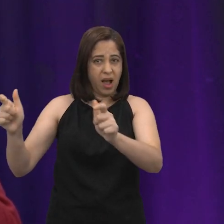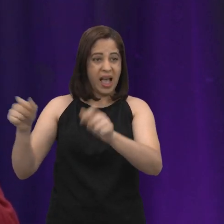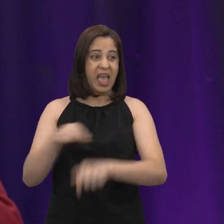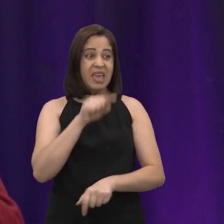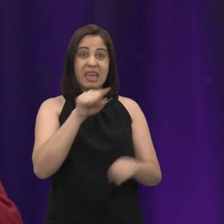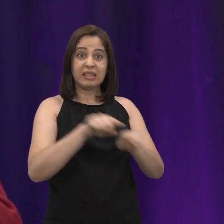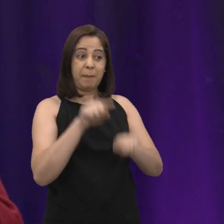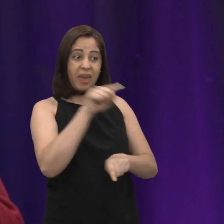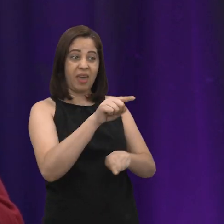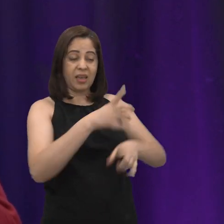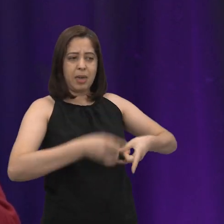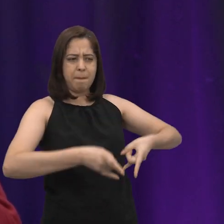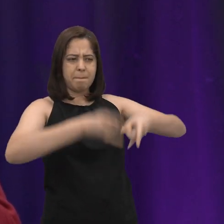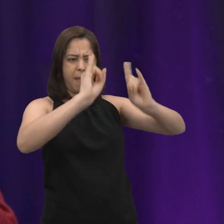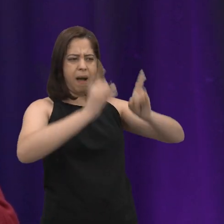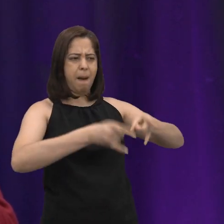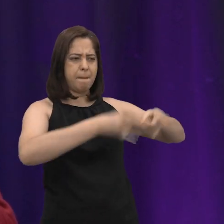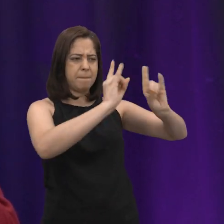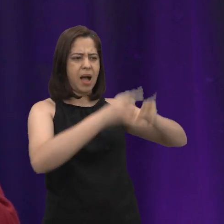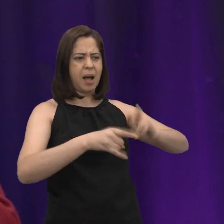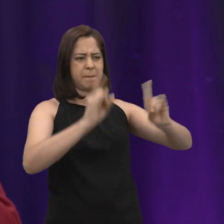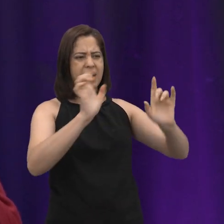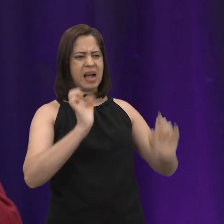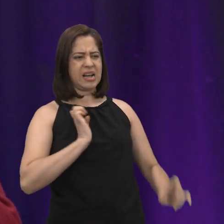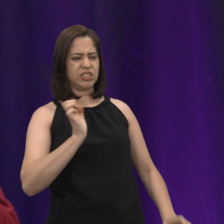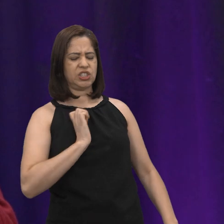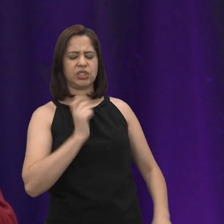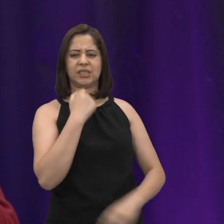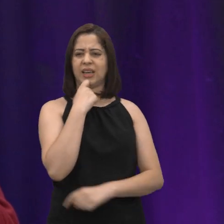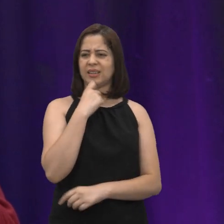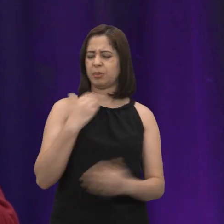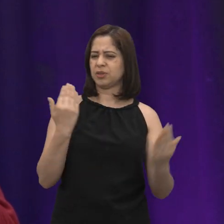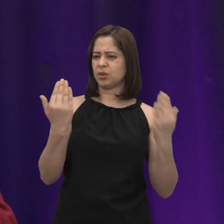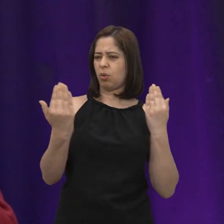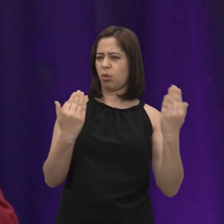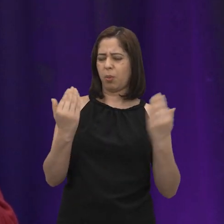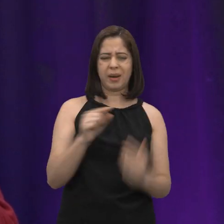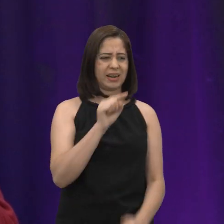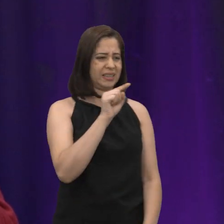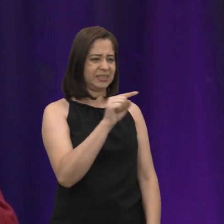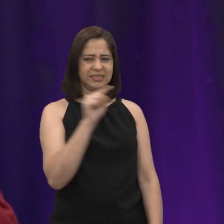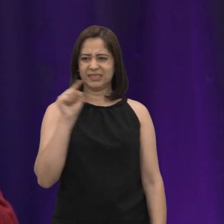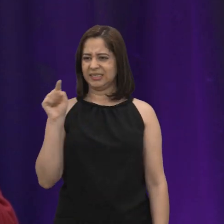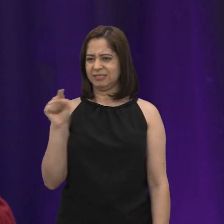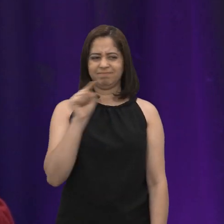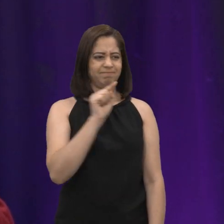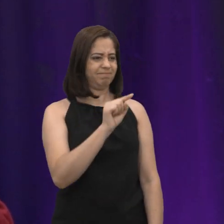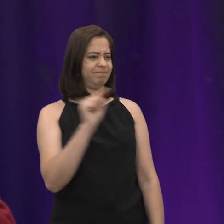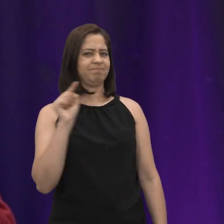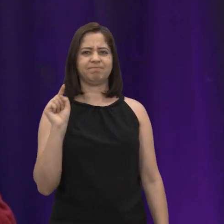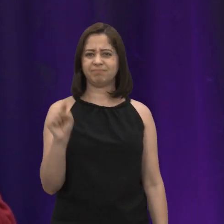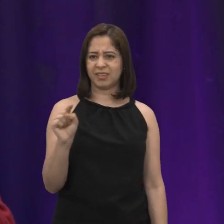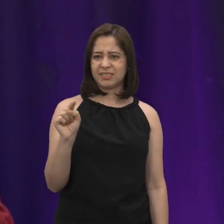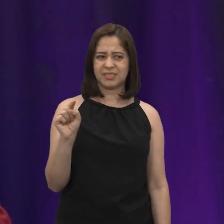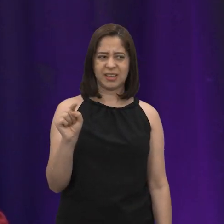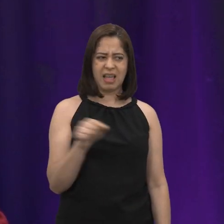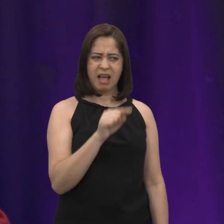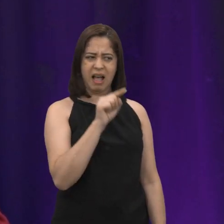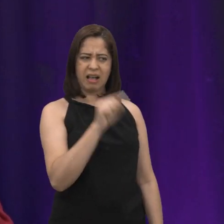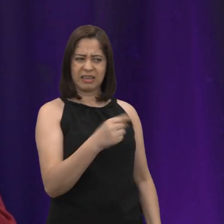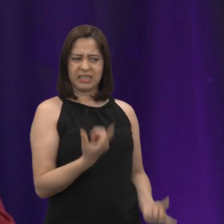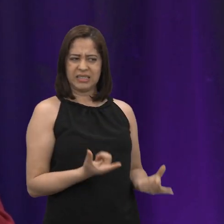de condomínios de alto padrão ou loteamentos. Então, a hora que você começa a mapear a relação de níveis de renda,